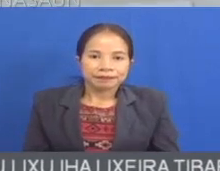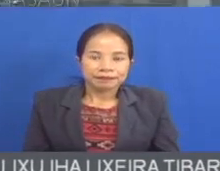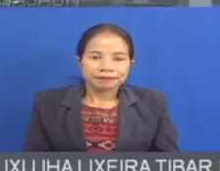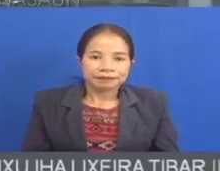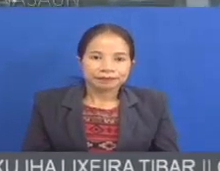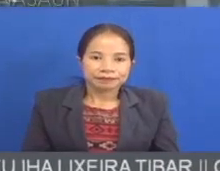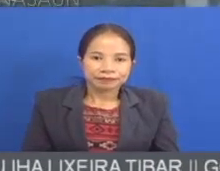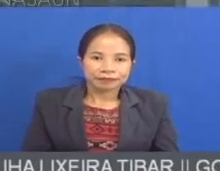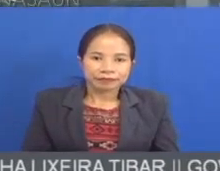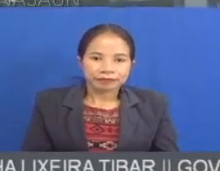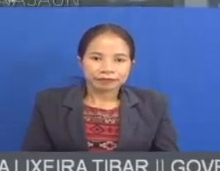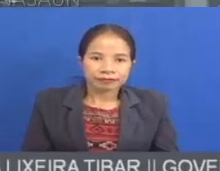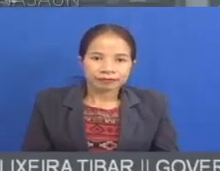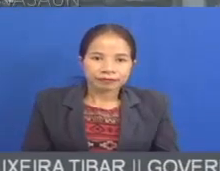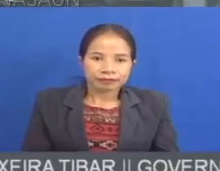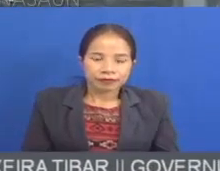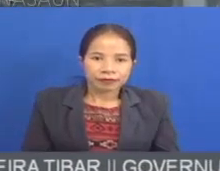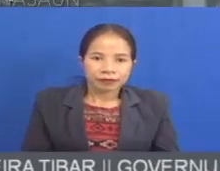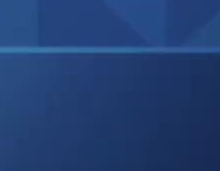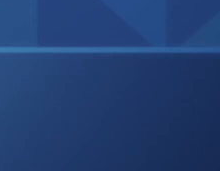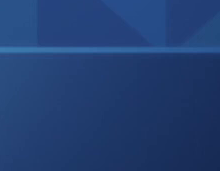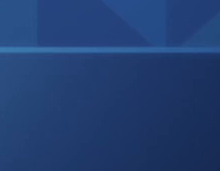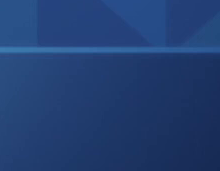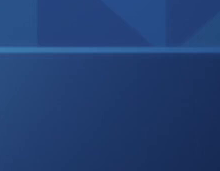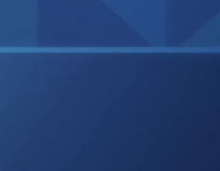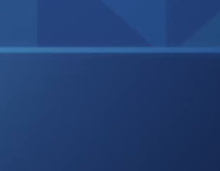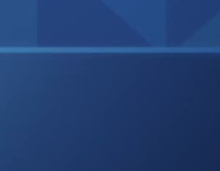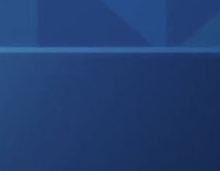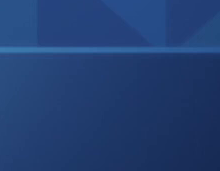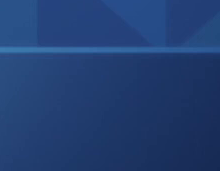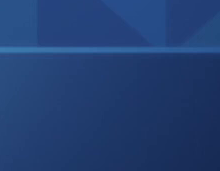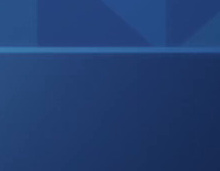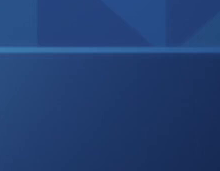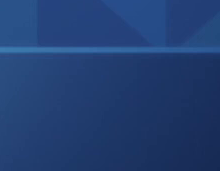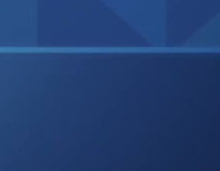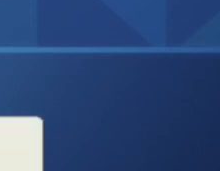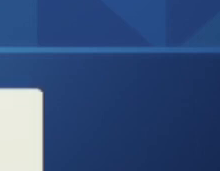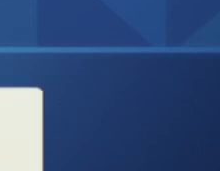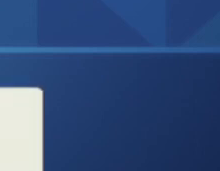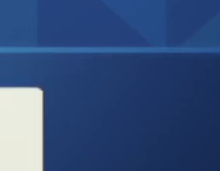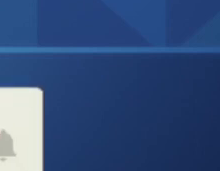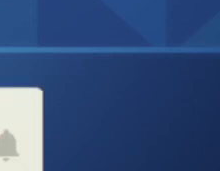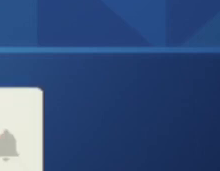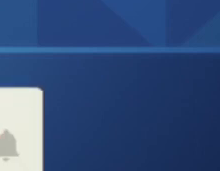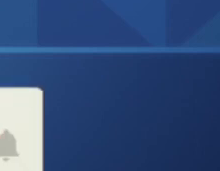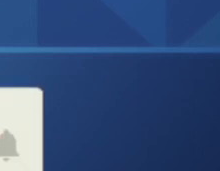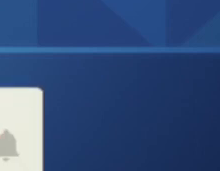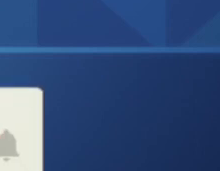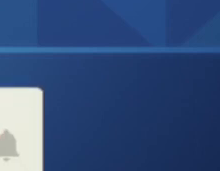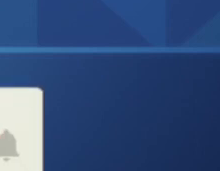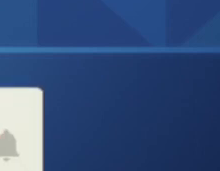Salsinha, Lucas da Costa, RTTali. Hai, telespectadores atu hetan informasan aktuais